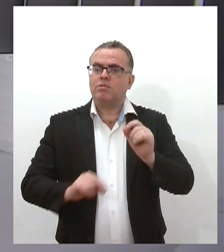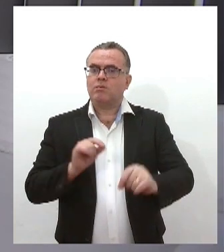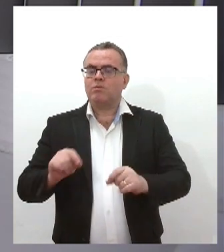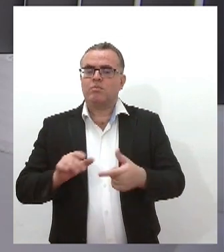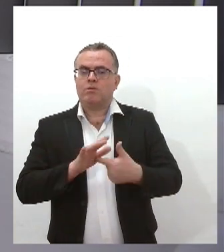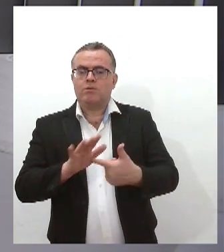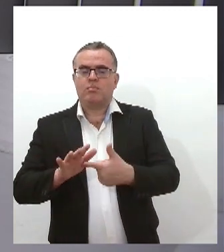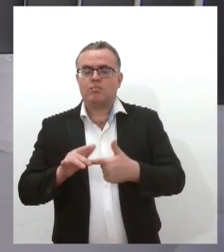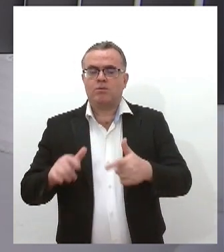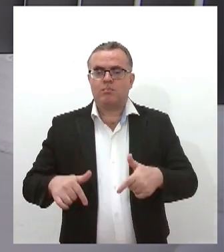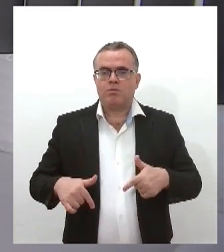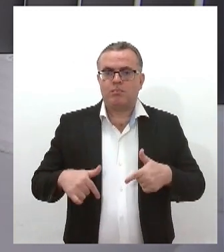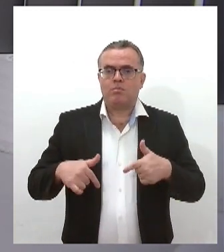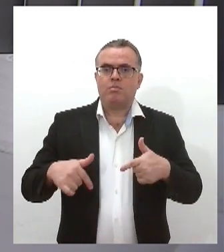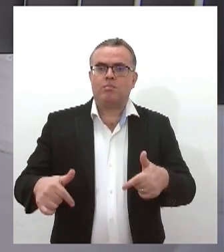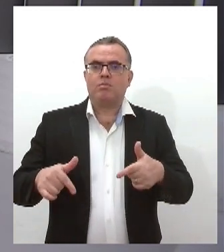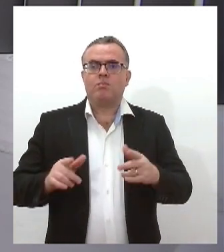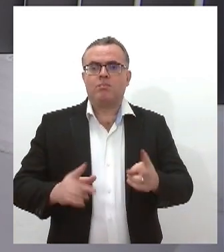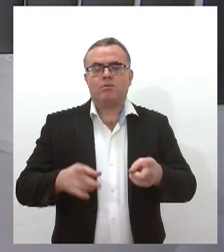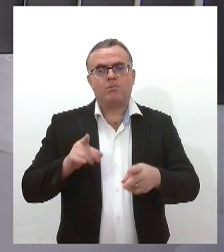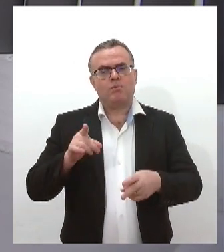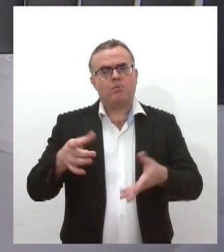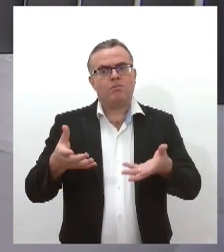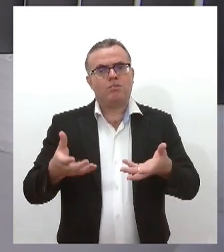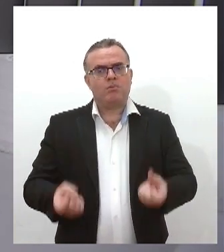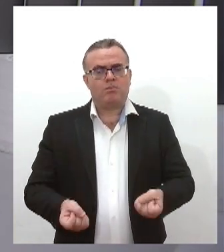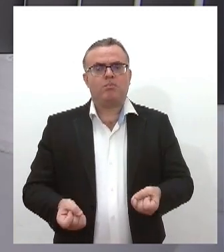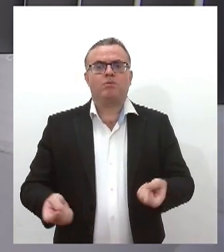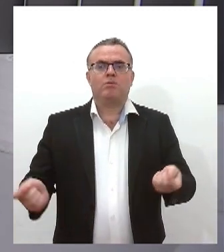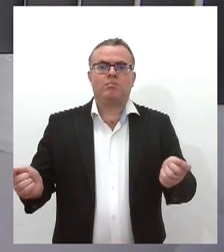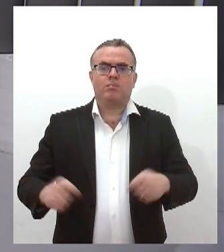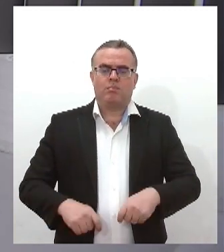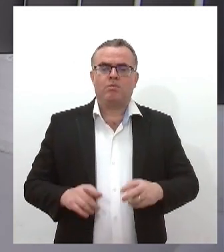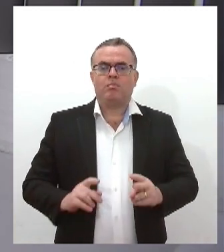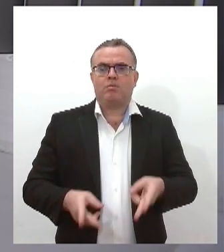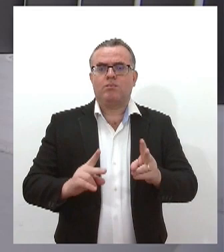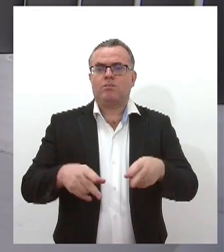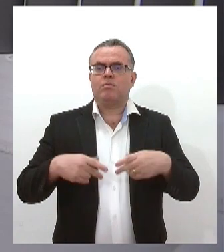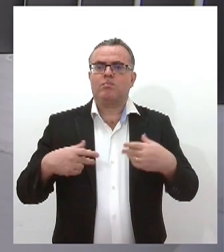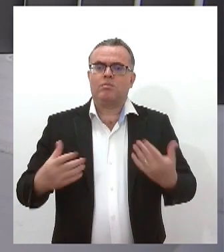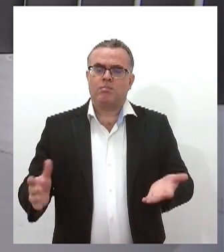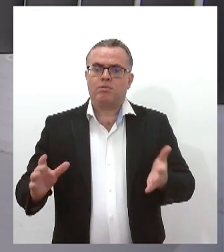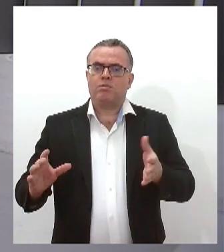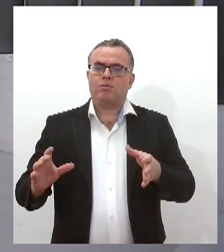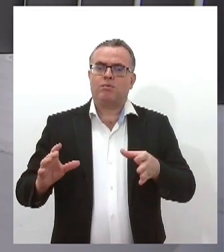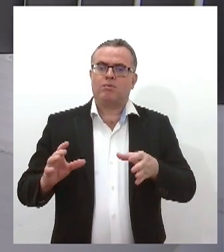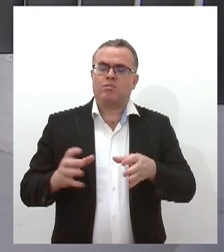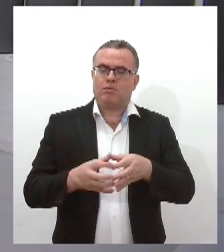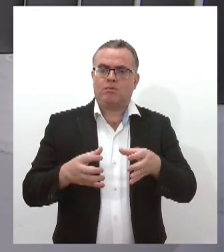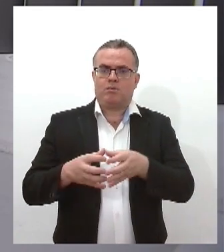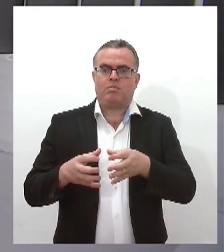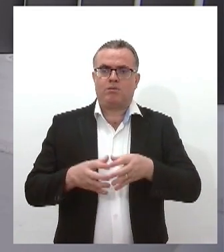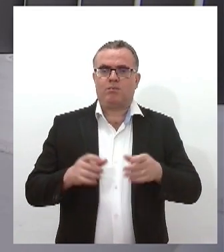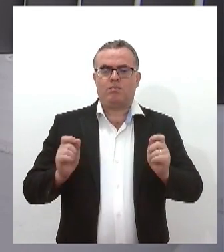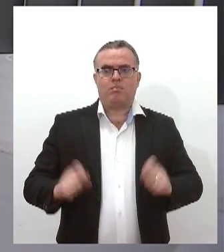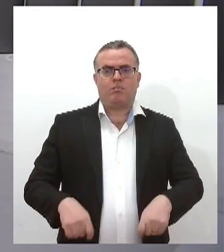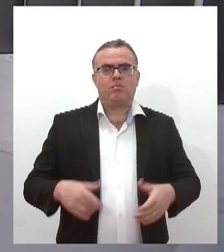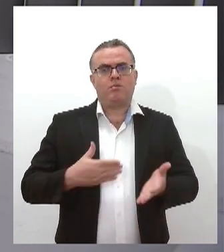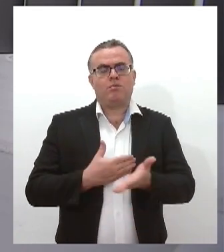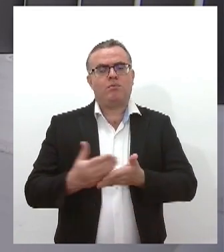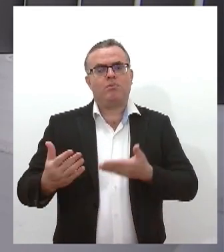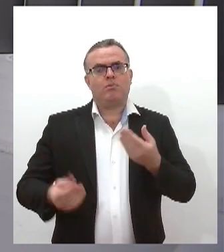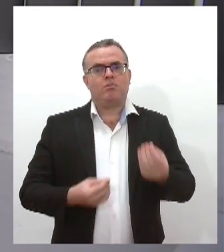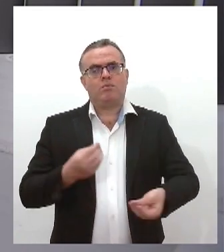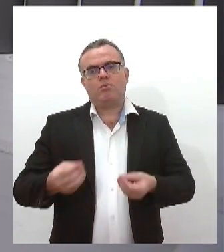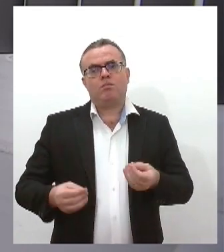que vocês assumiram, né, as suas funções nas comissões da UNALI, o trabalho já começou. Então, tem sido bastante